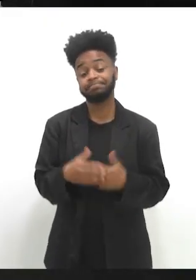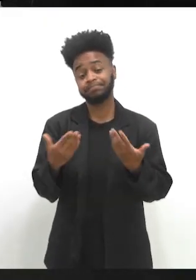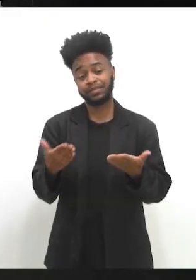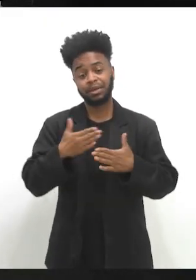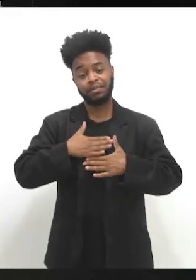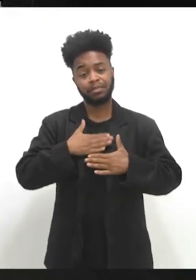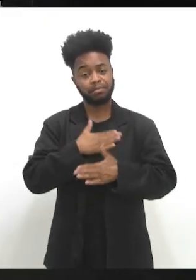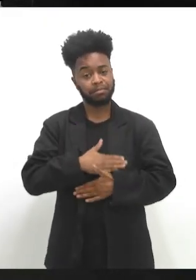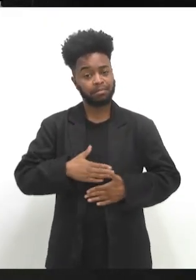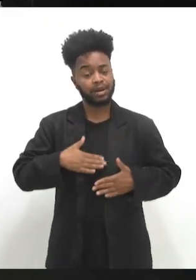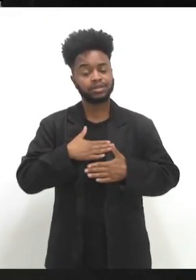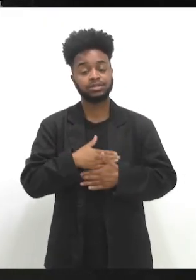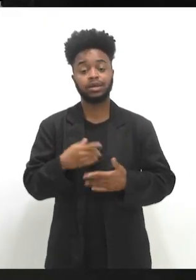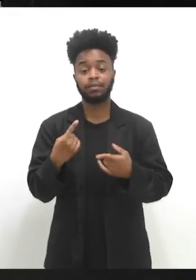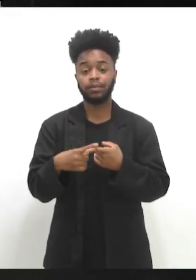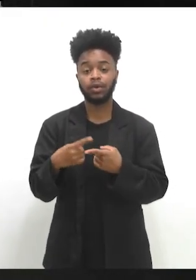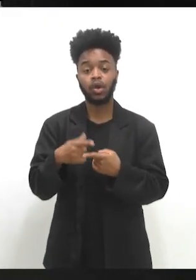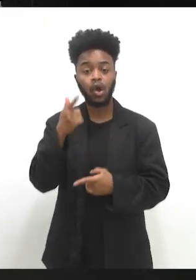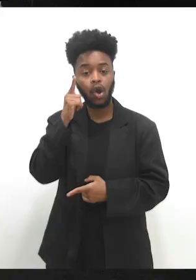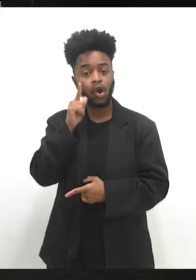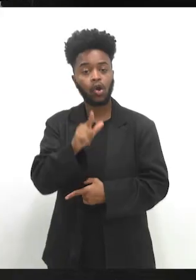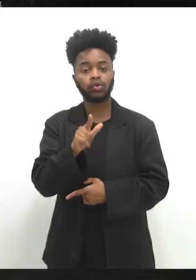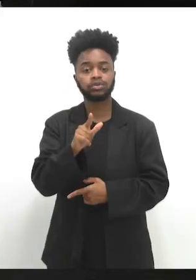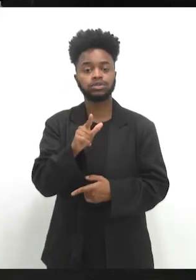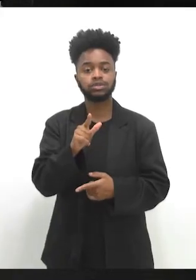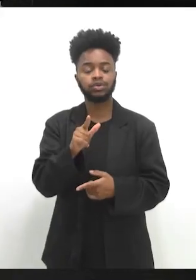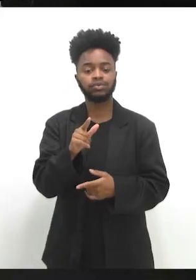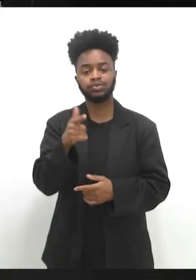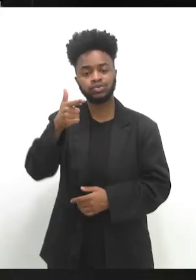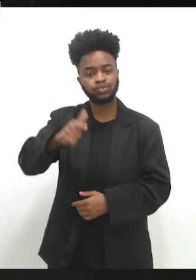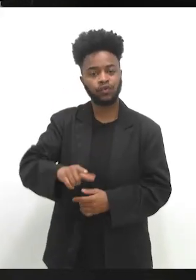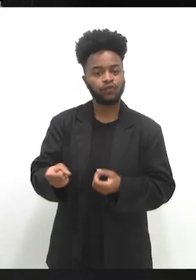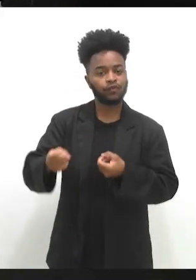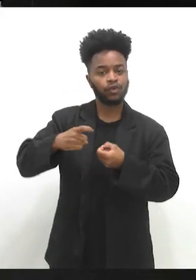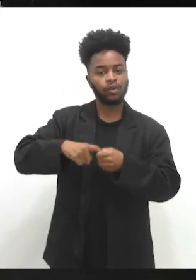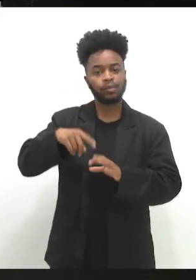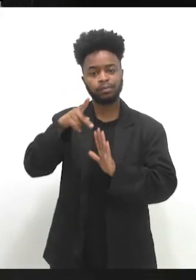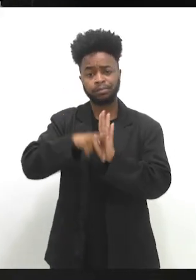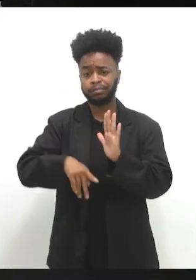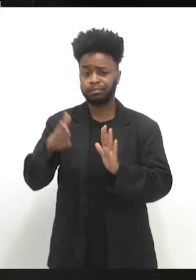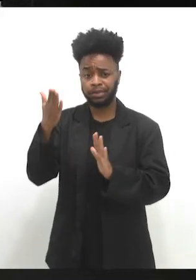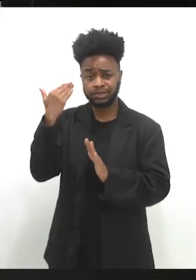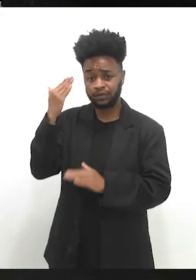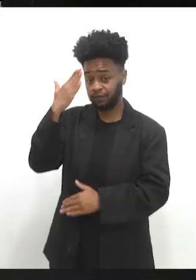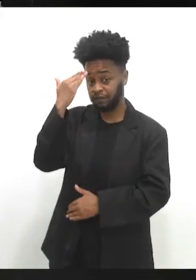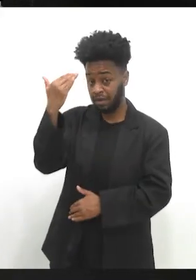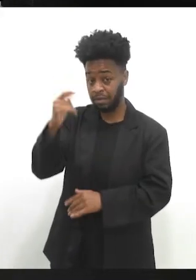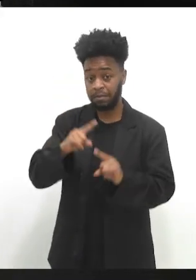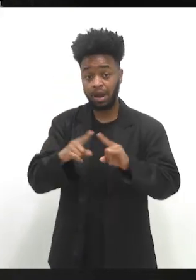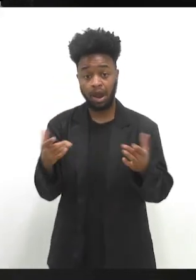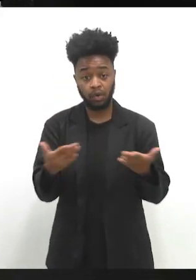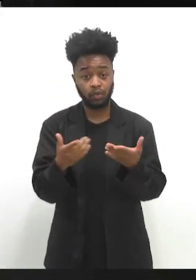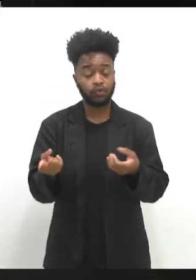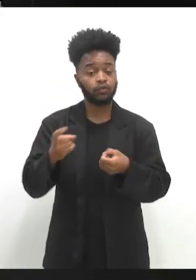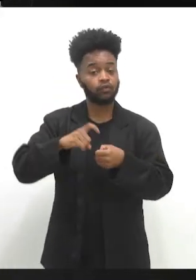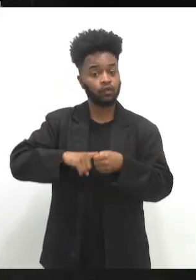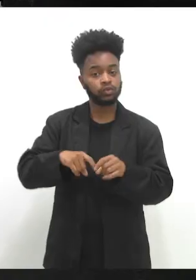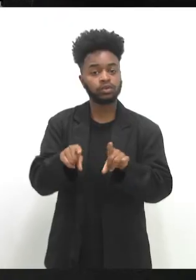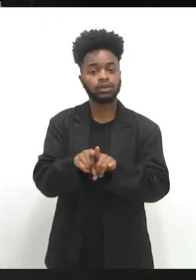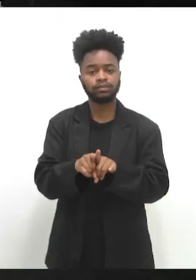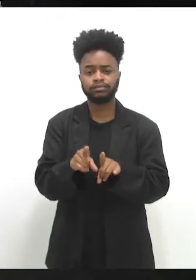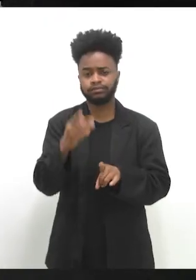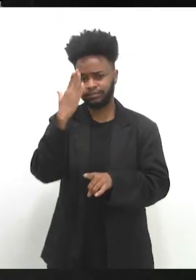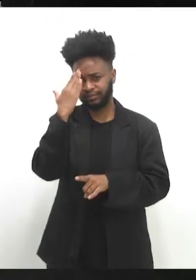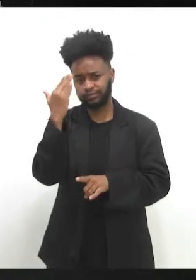para mim, é um grande prazer, é uma honra, porque a gente conseguiu resgatar um projeto que há muito tempo fazia um grande sucesso. Pois e voltando agora, assim,